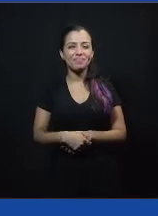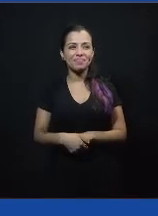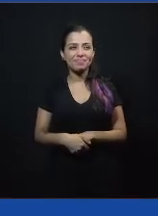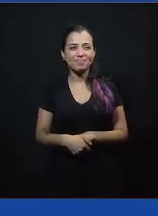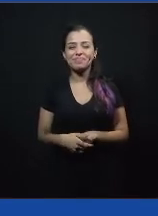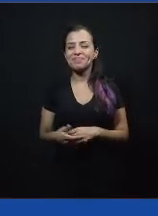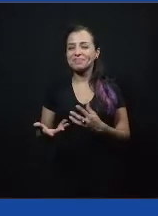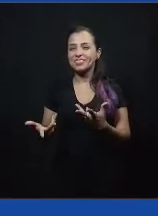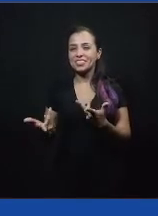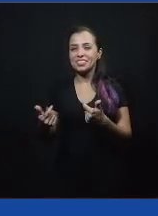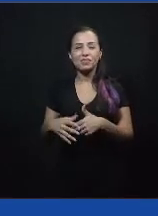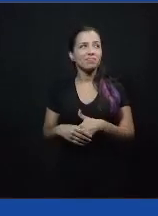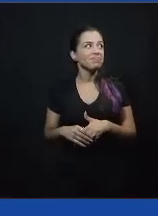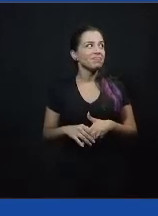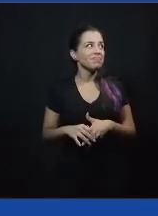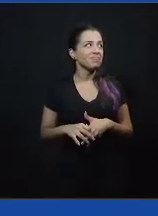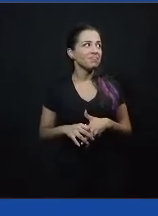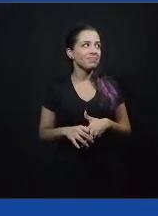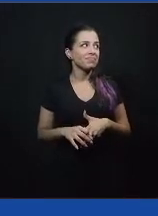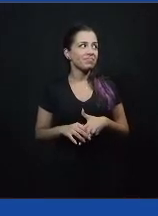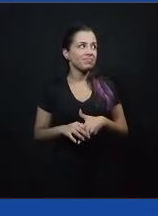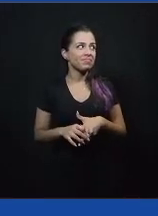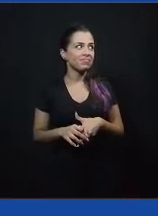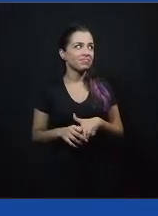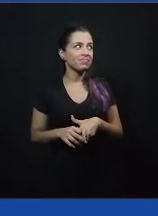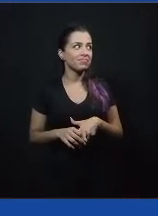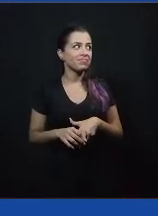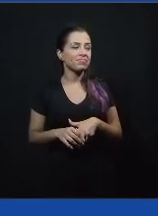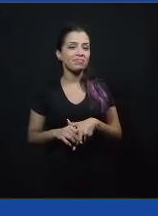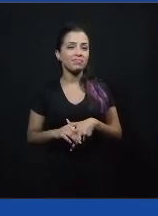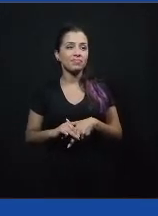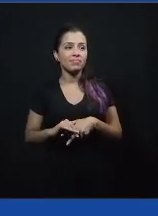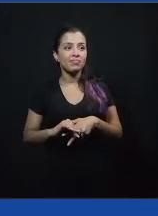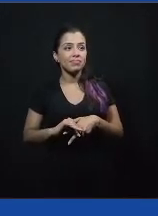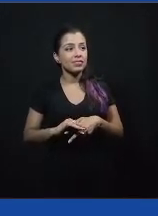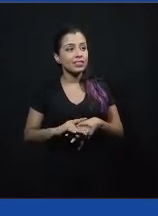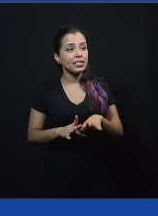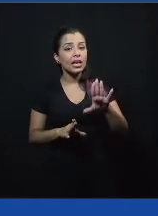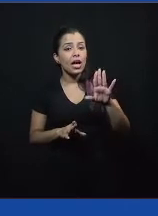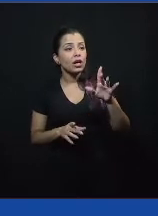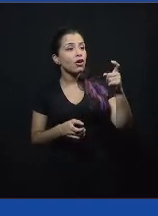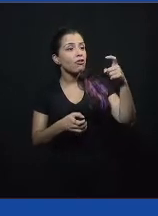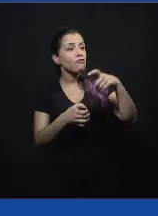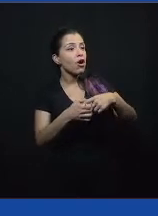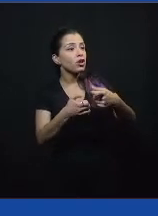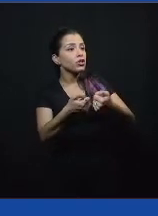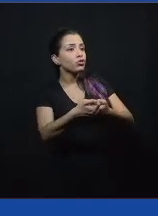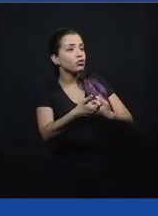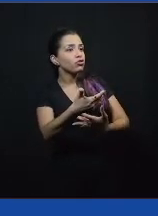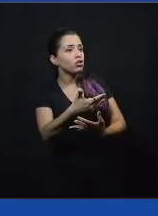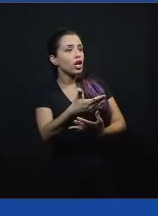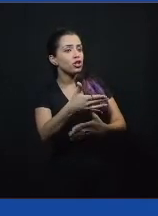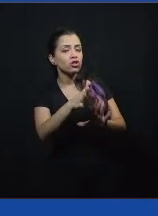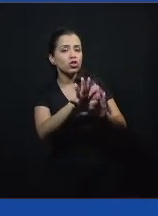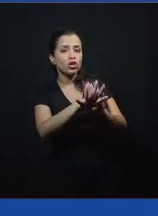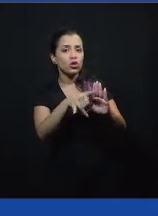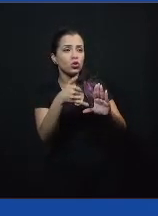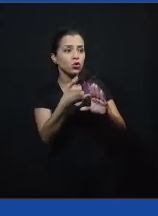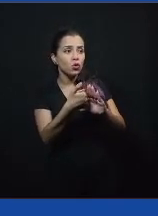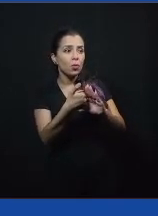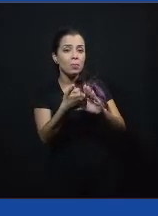excelente é um só um relação toque Padre Bota lá no chat do YouTube dri o Instagram de